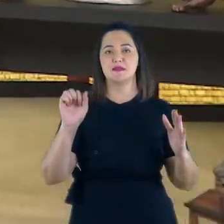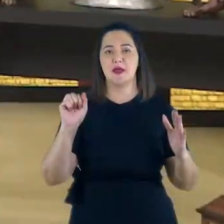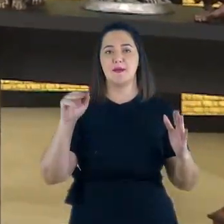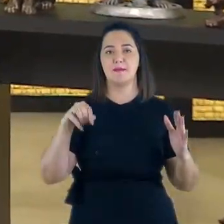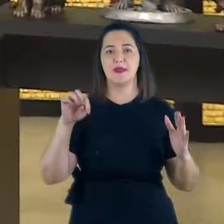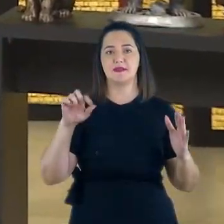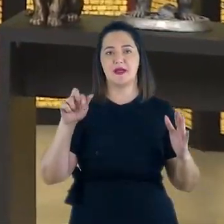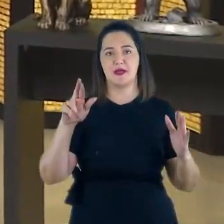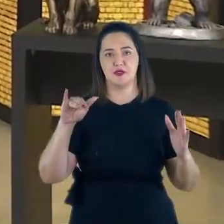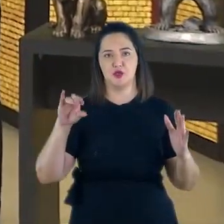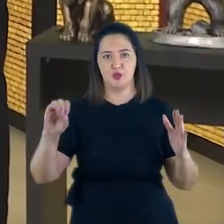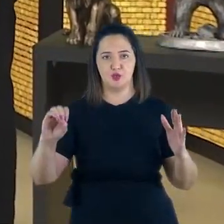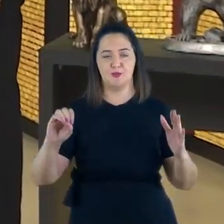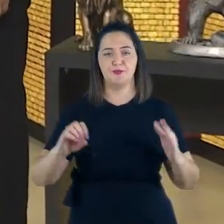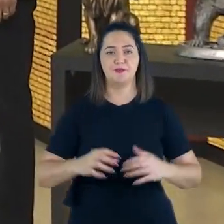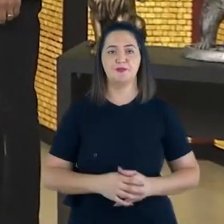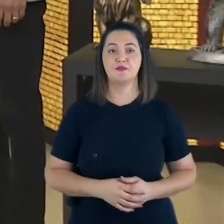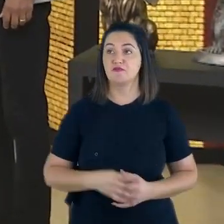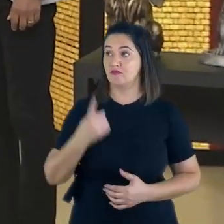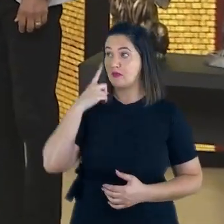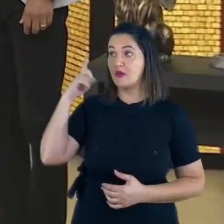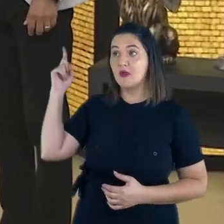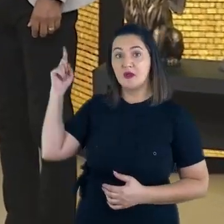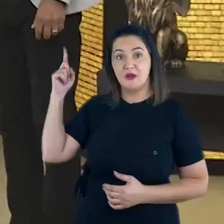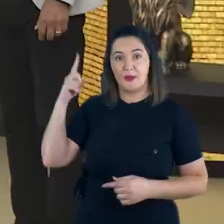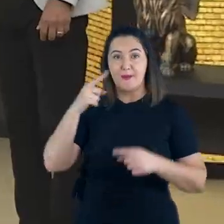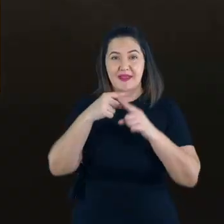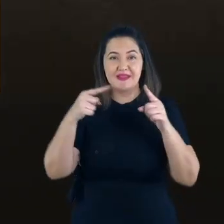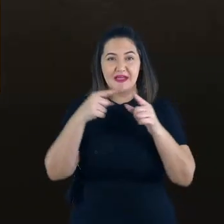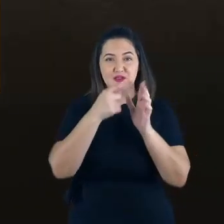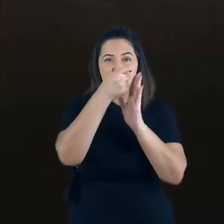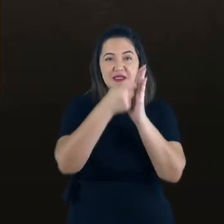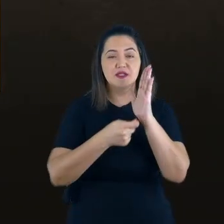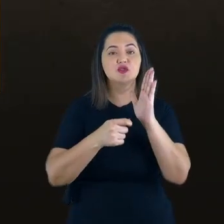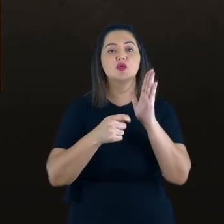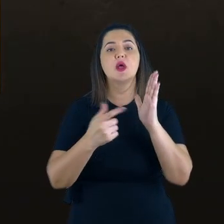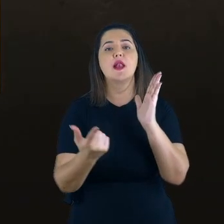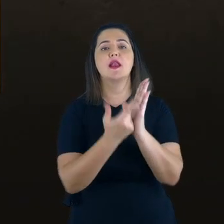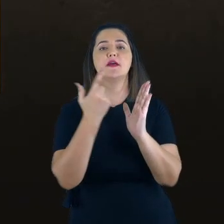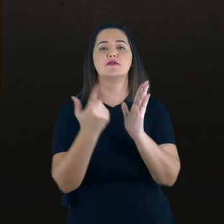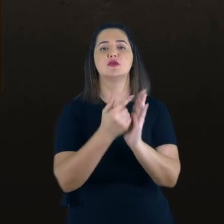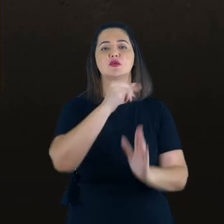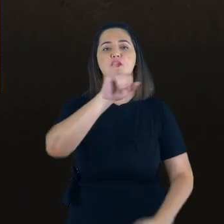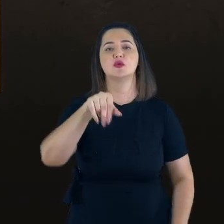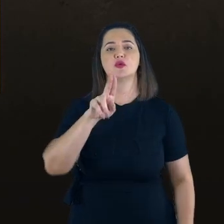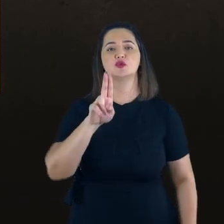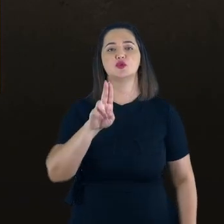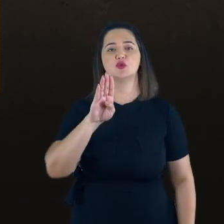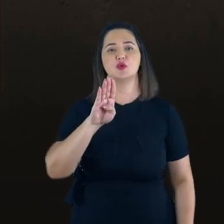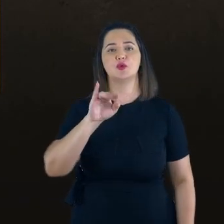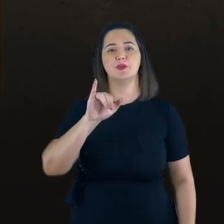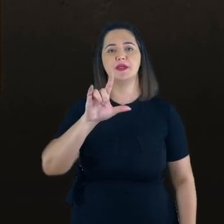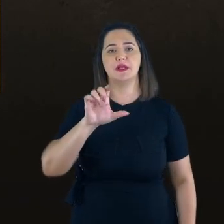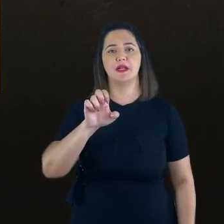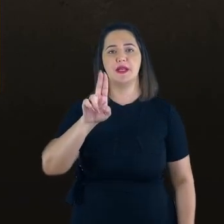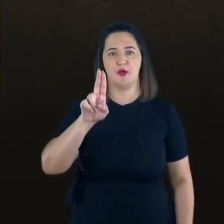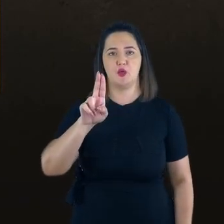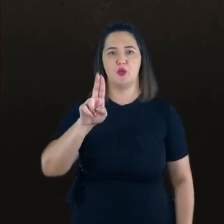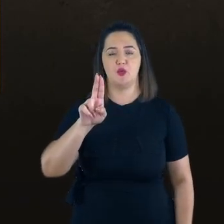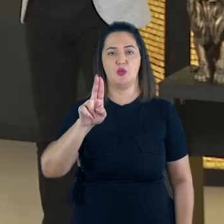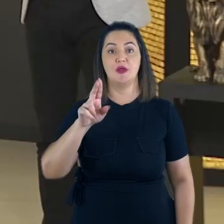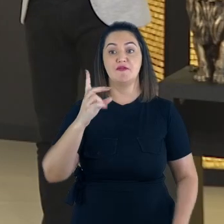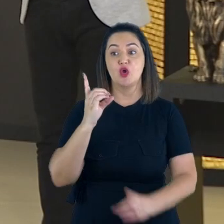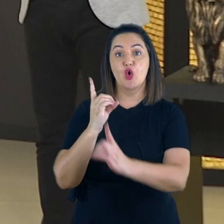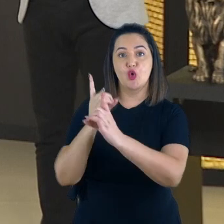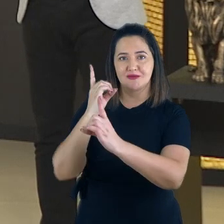um fragmento do Livro dos Jubileus. O Livro dos Jubileus encontra-se entre os manuscritos do